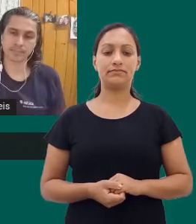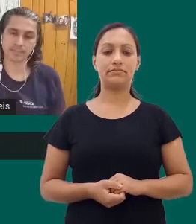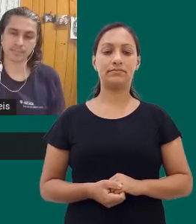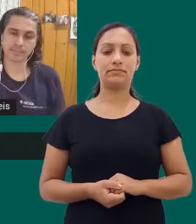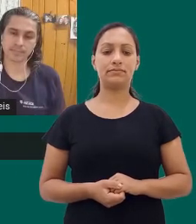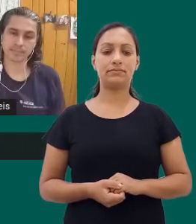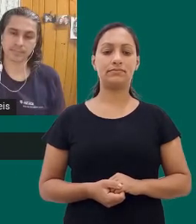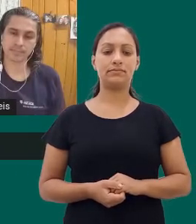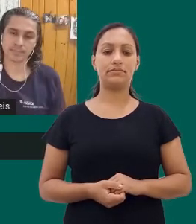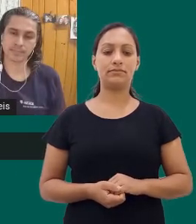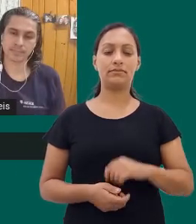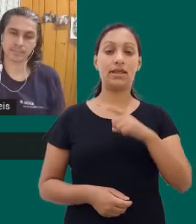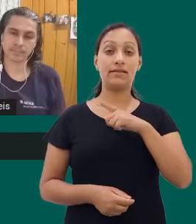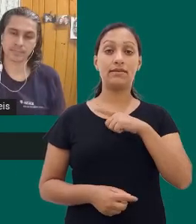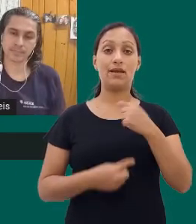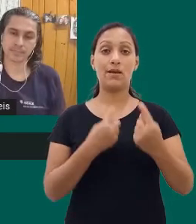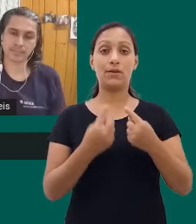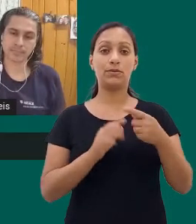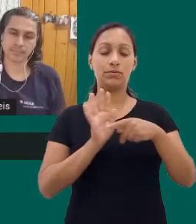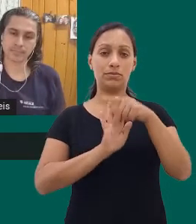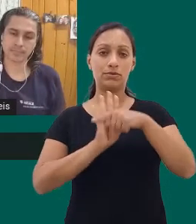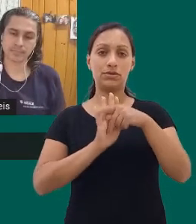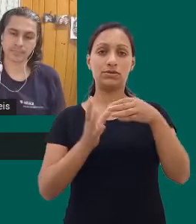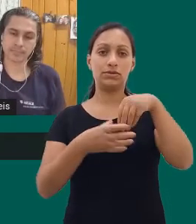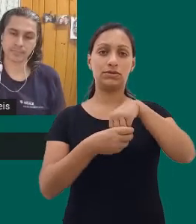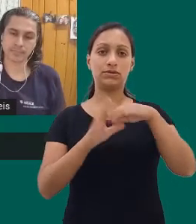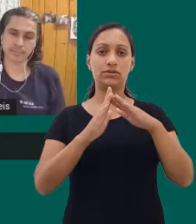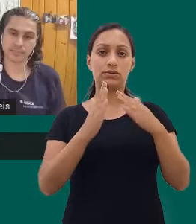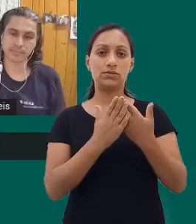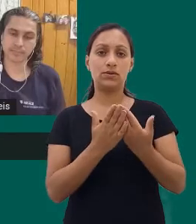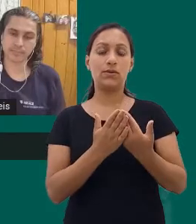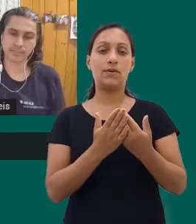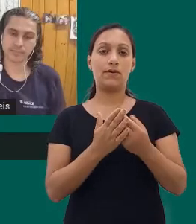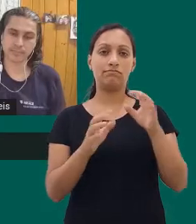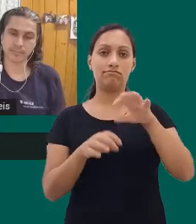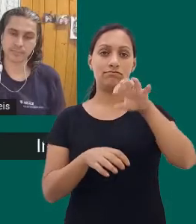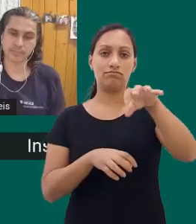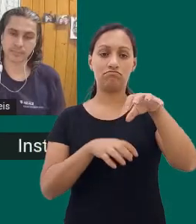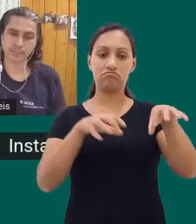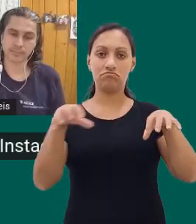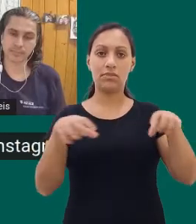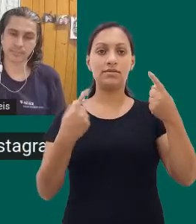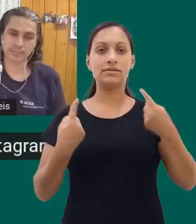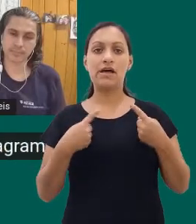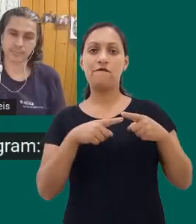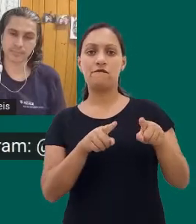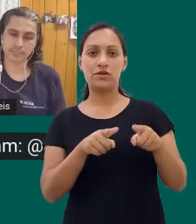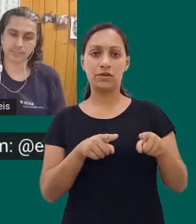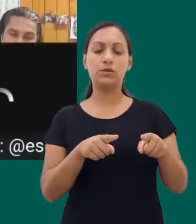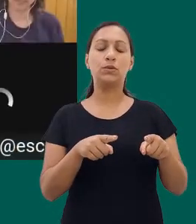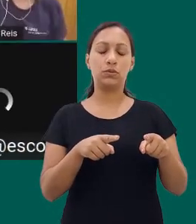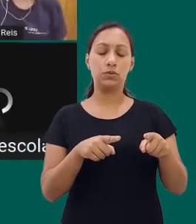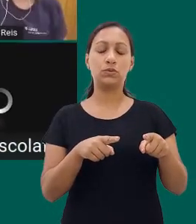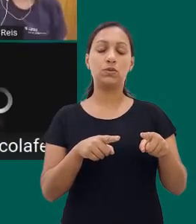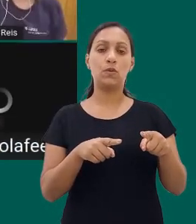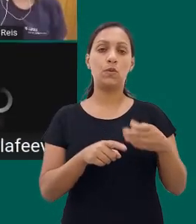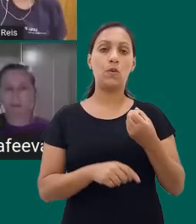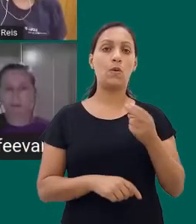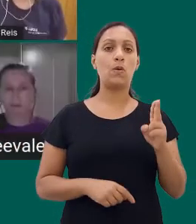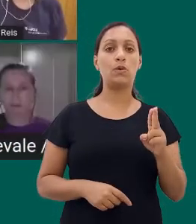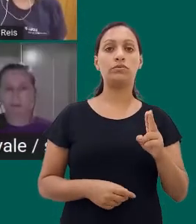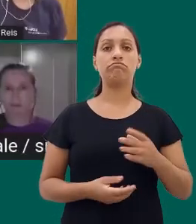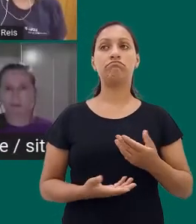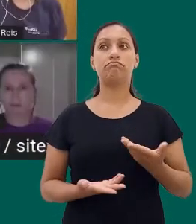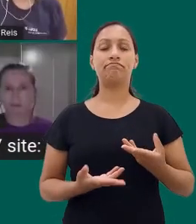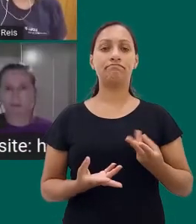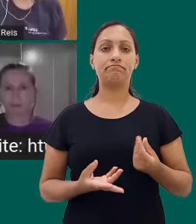existem alguns projetos dentro da escola, né, que são divididos em desafios, né, ou